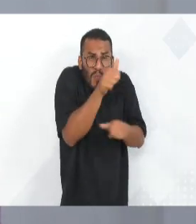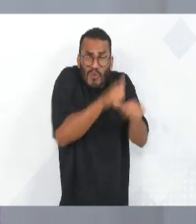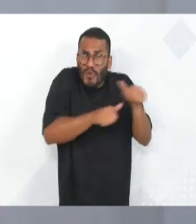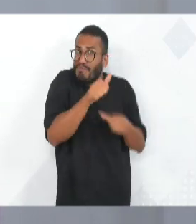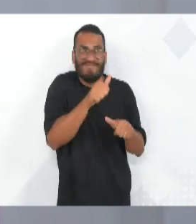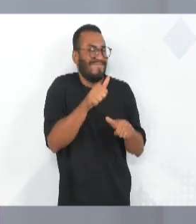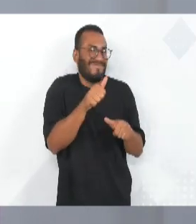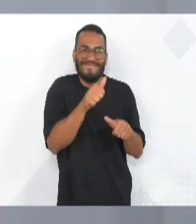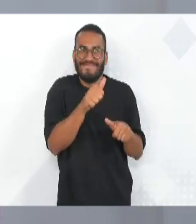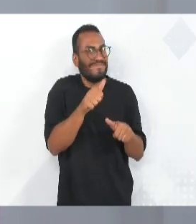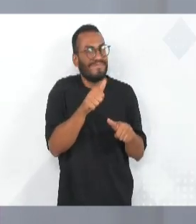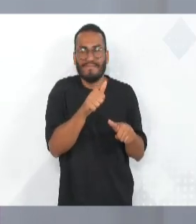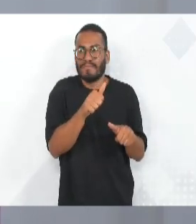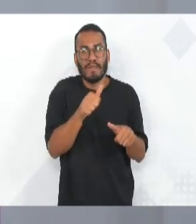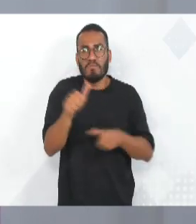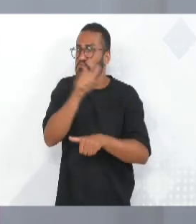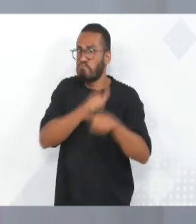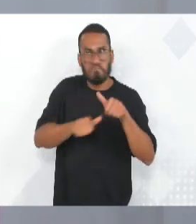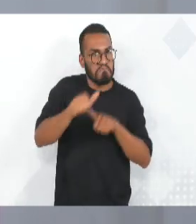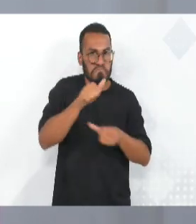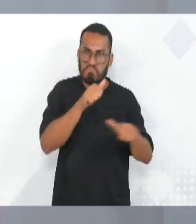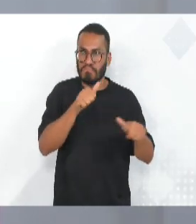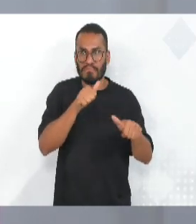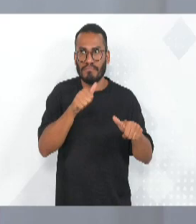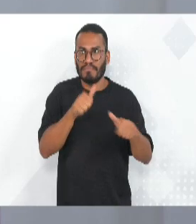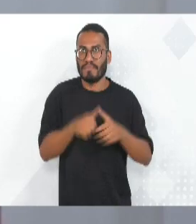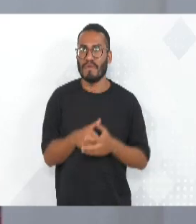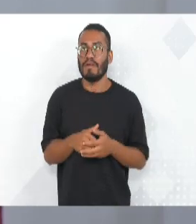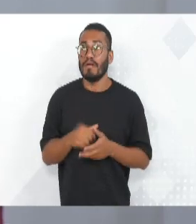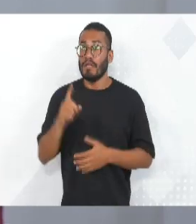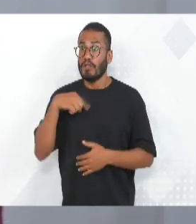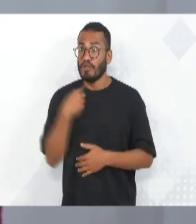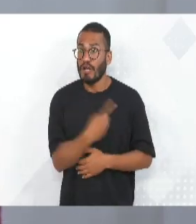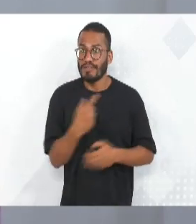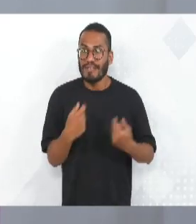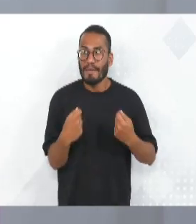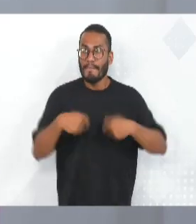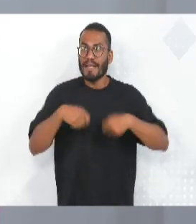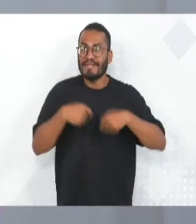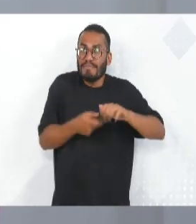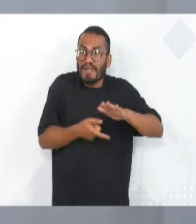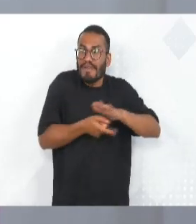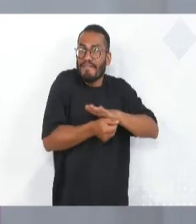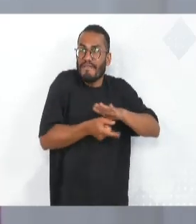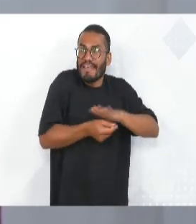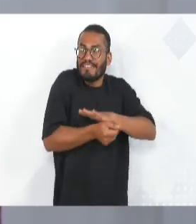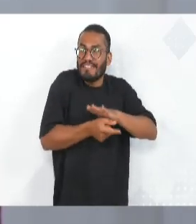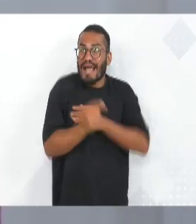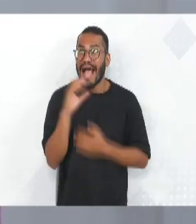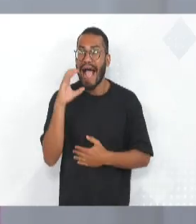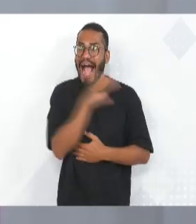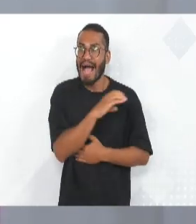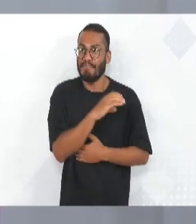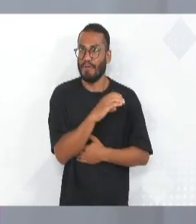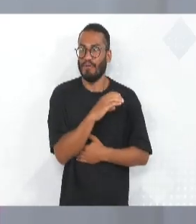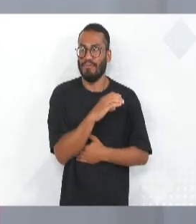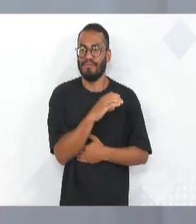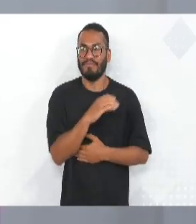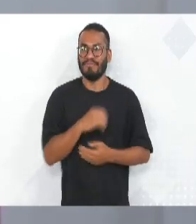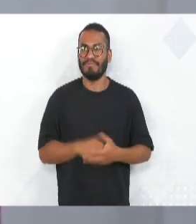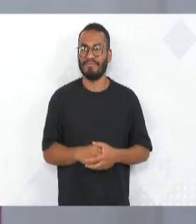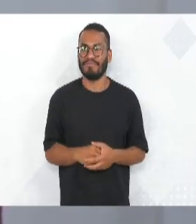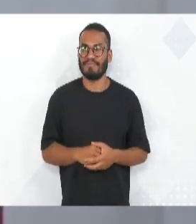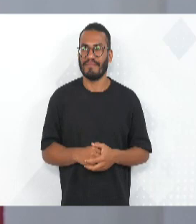muda não muda e nós precisamos investir o mais rápido possível